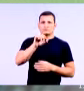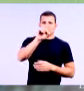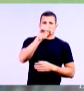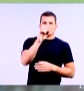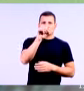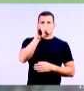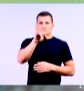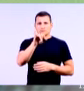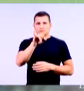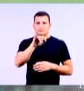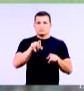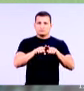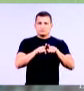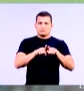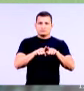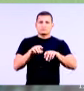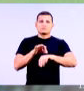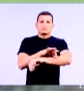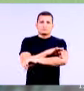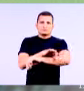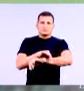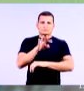arquitetura TCP/IP.